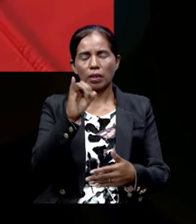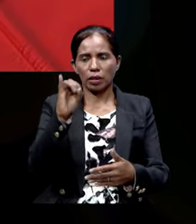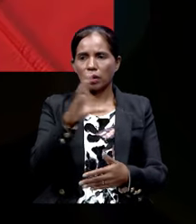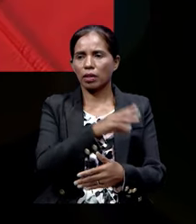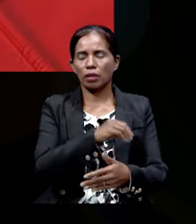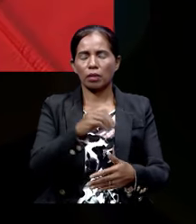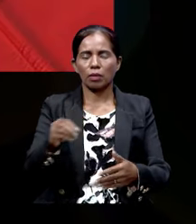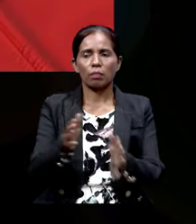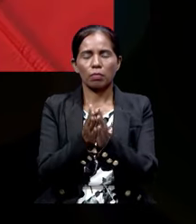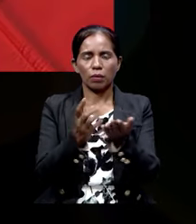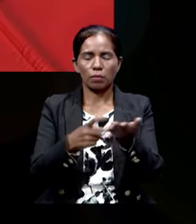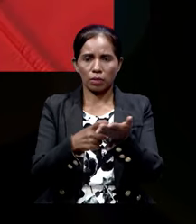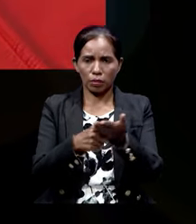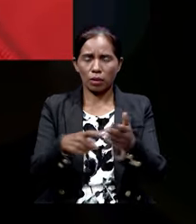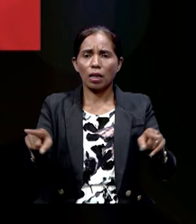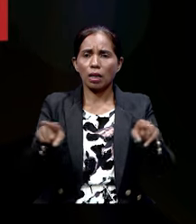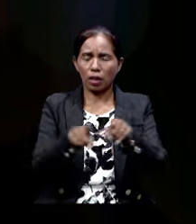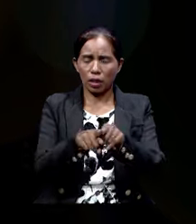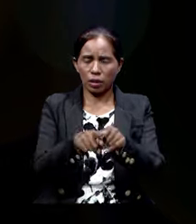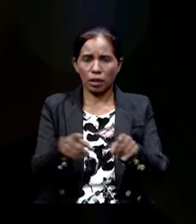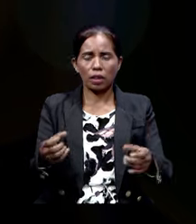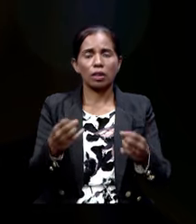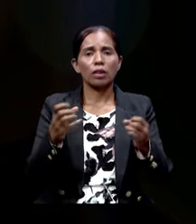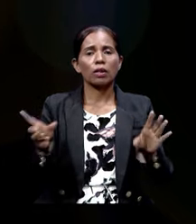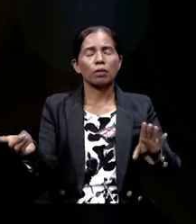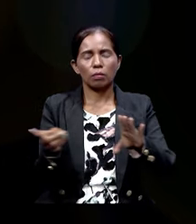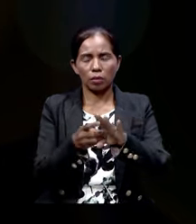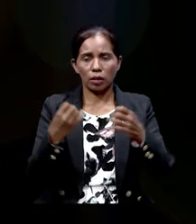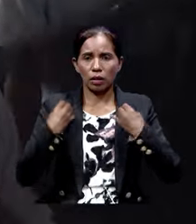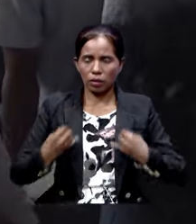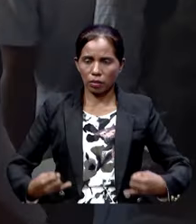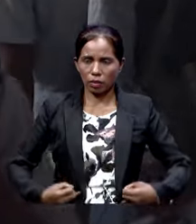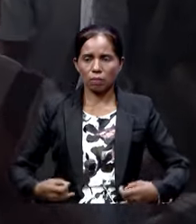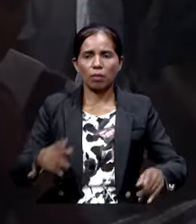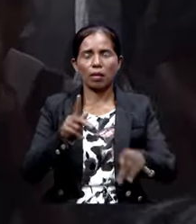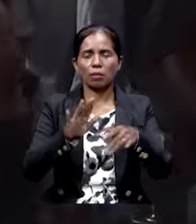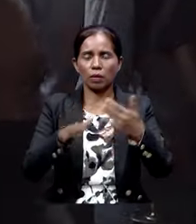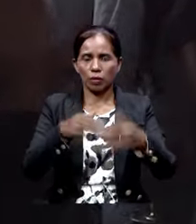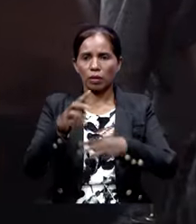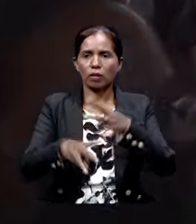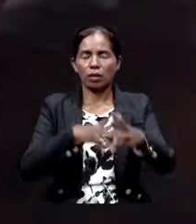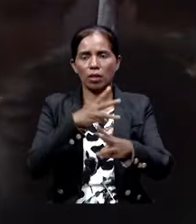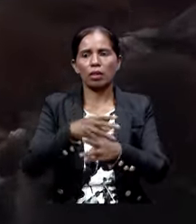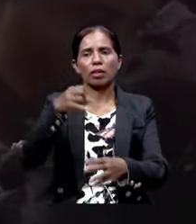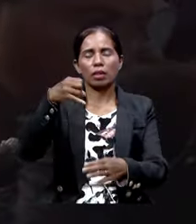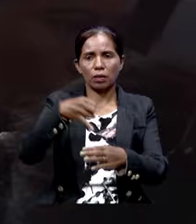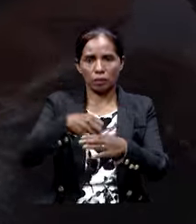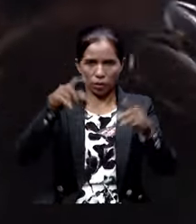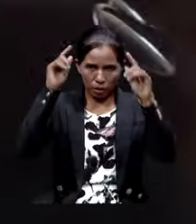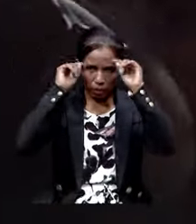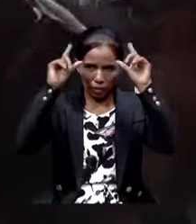passaporte saianesan documento identificação pessoal pa cidadão hoto-hoto iha mundo inclui